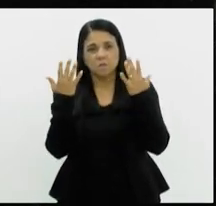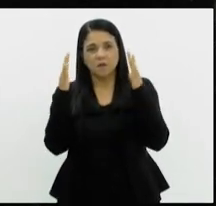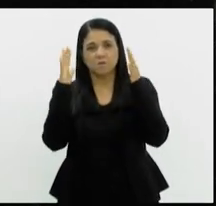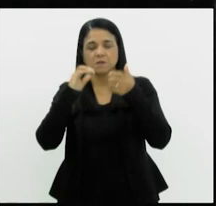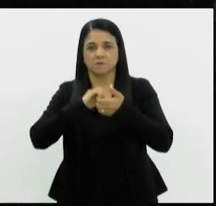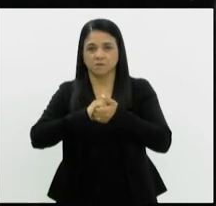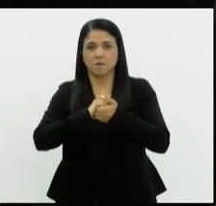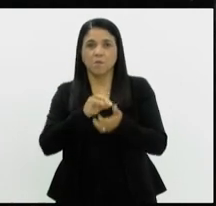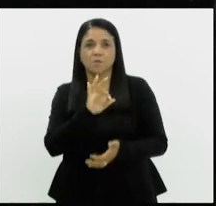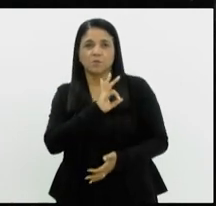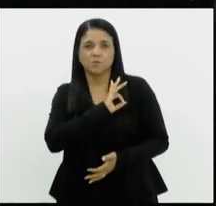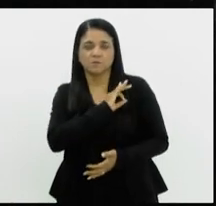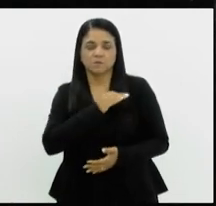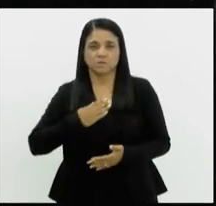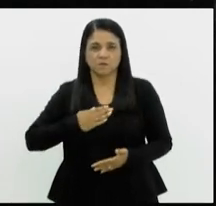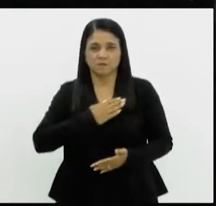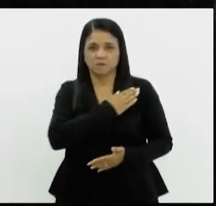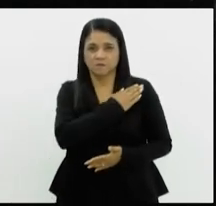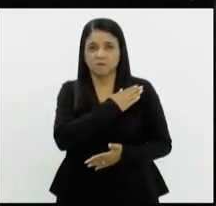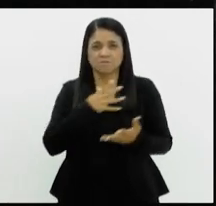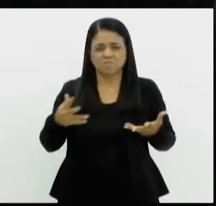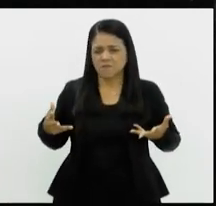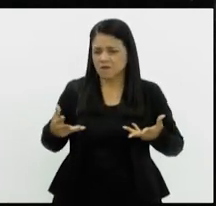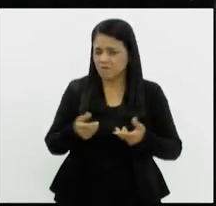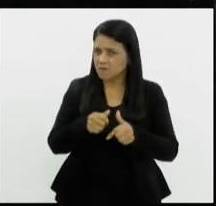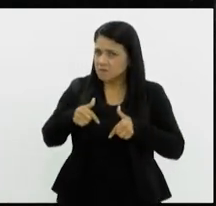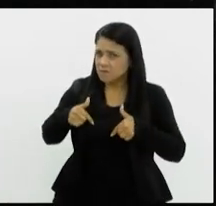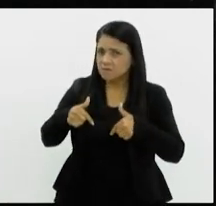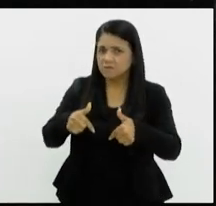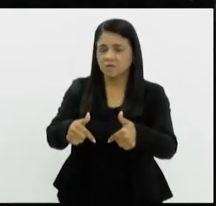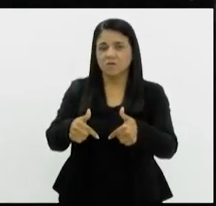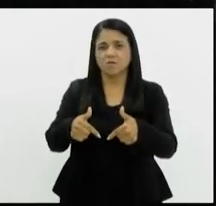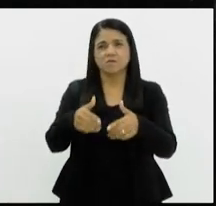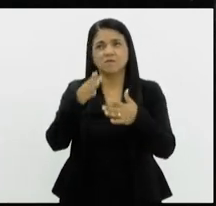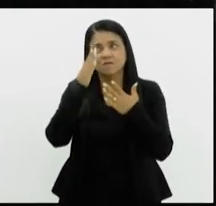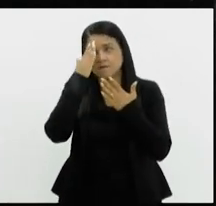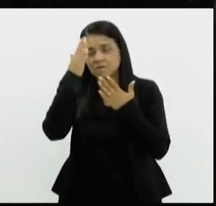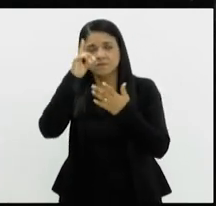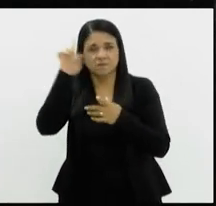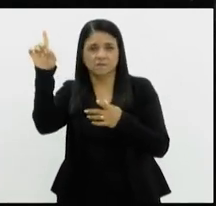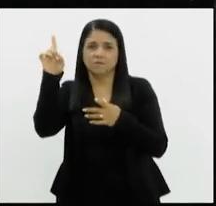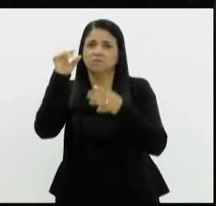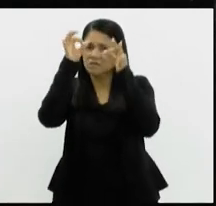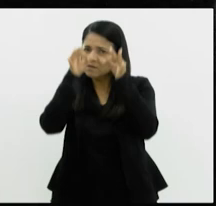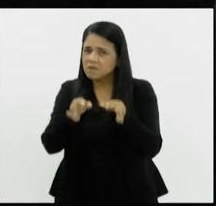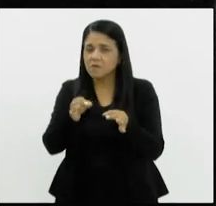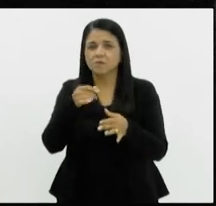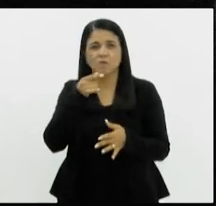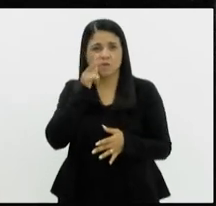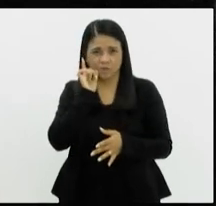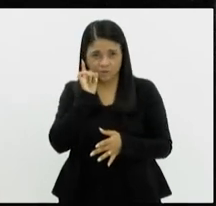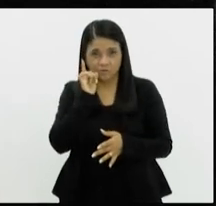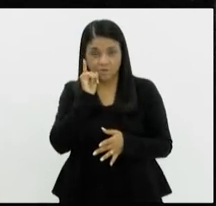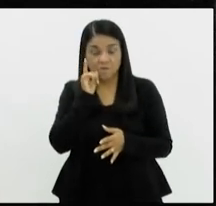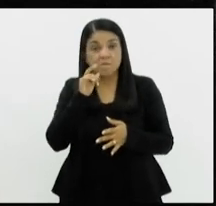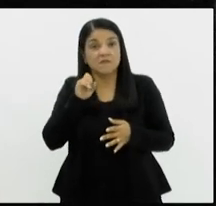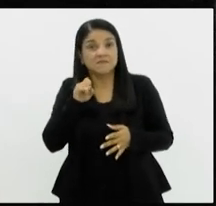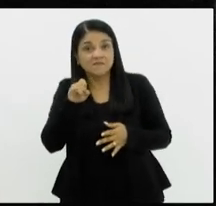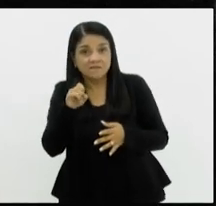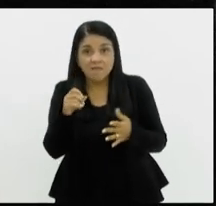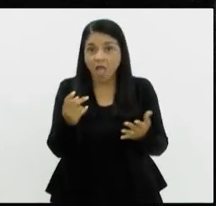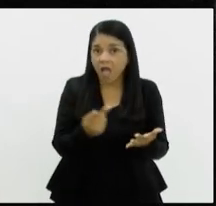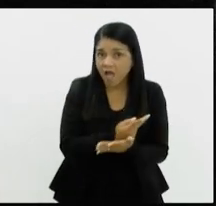a polícia militar por aquela ação tão maravilhosa graças a Deus deu certo mas que se desse